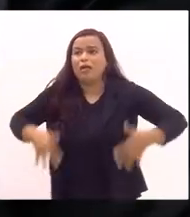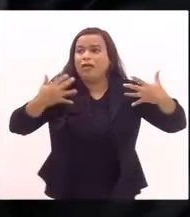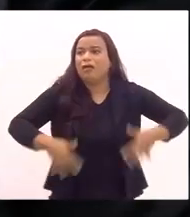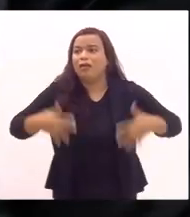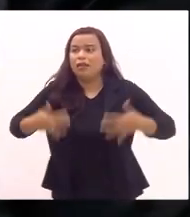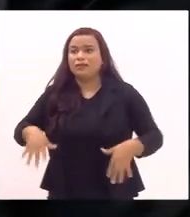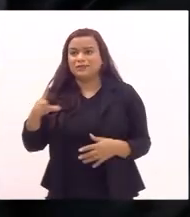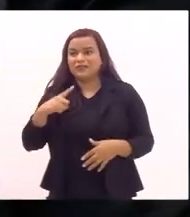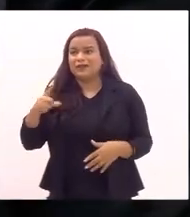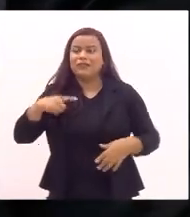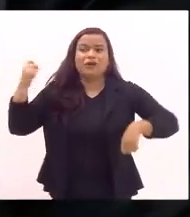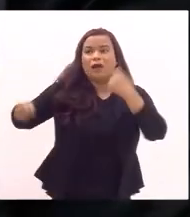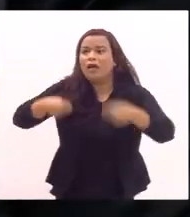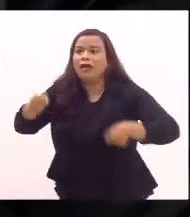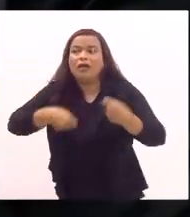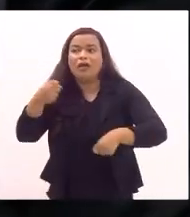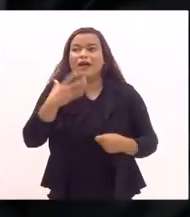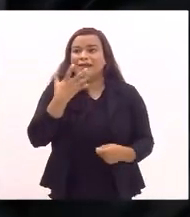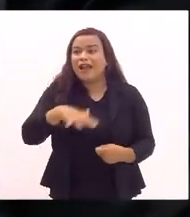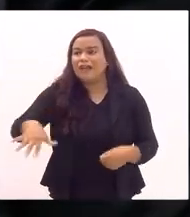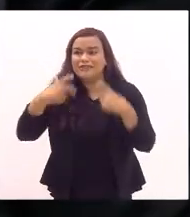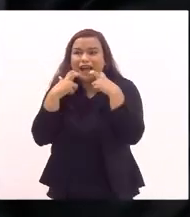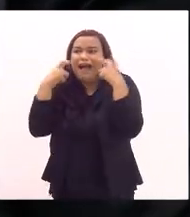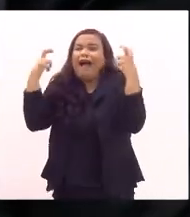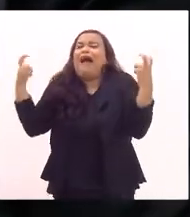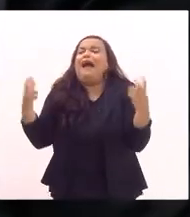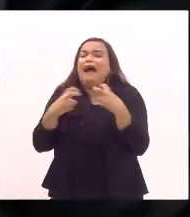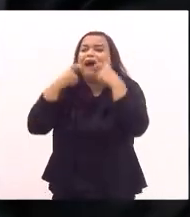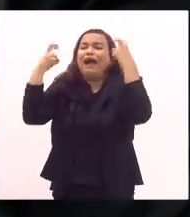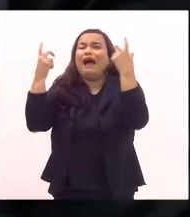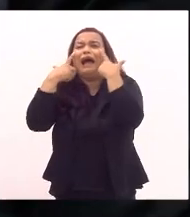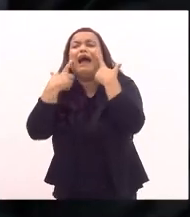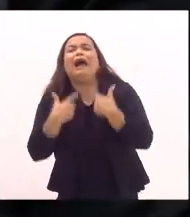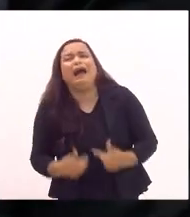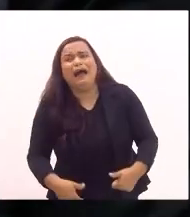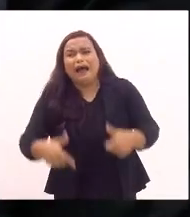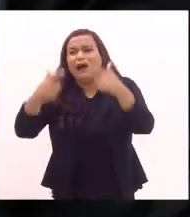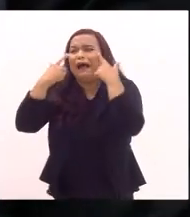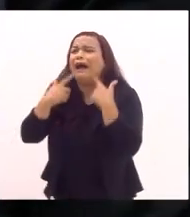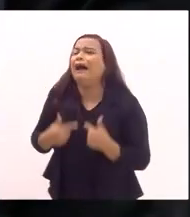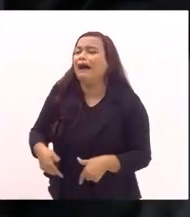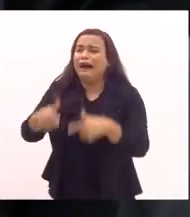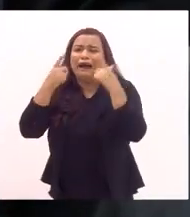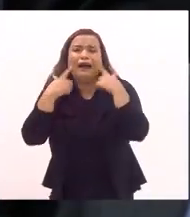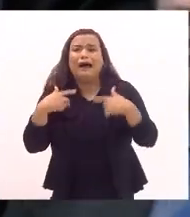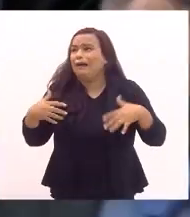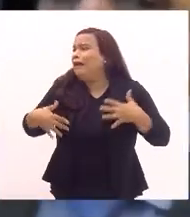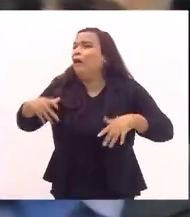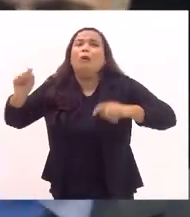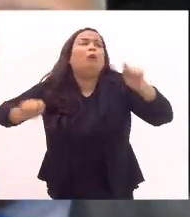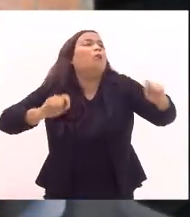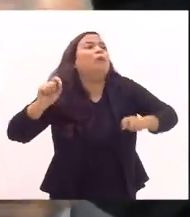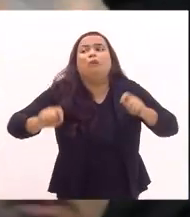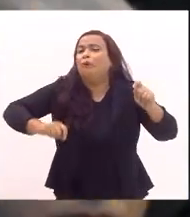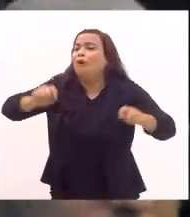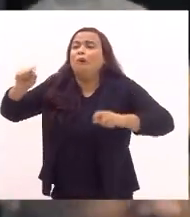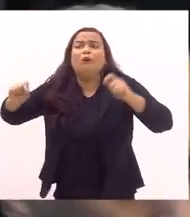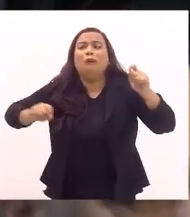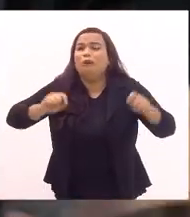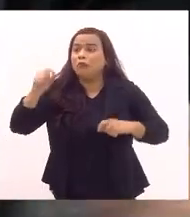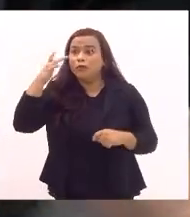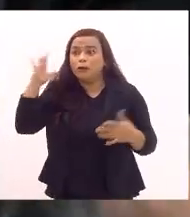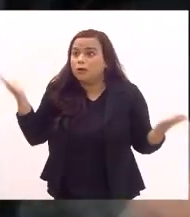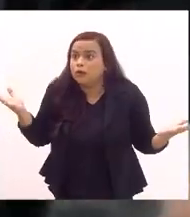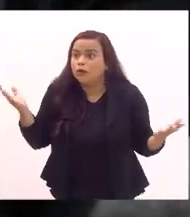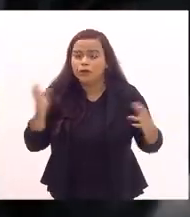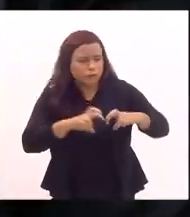Bruno dauaire uma correria crianças gritando chorando desesperadas por que não entendiam como um espaço que era uma